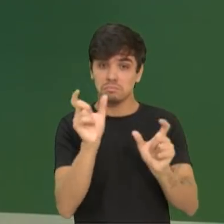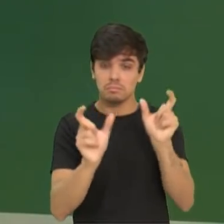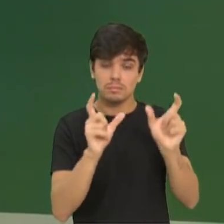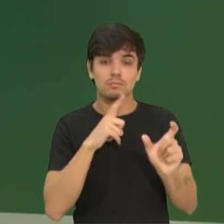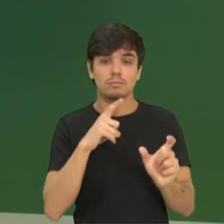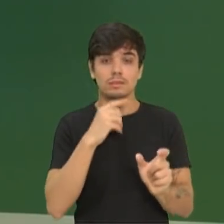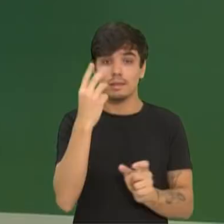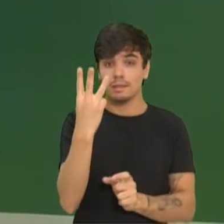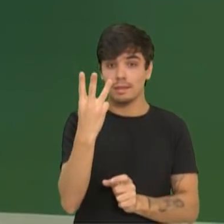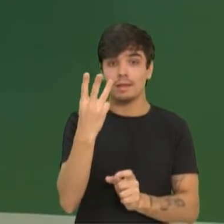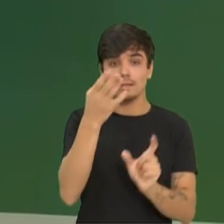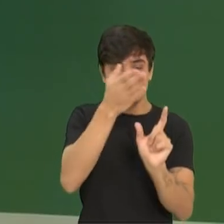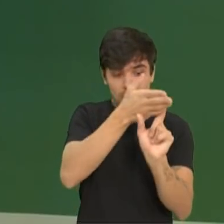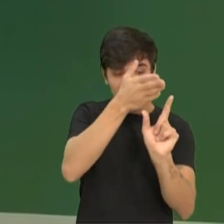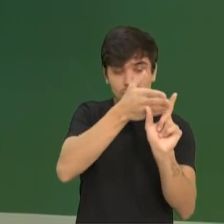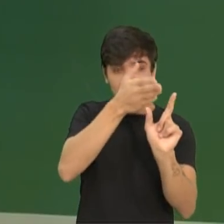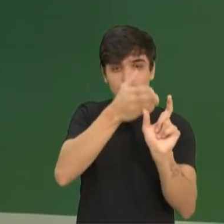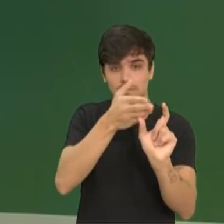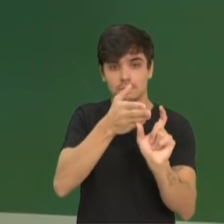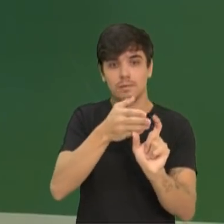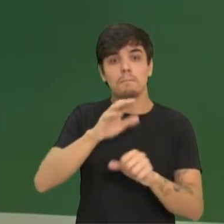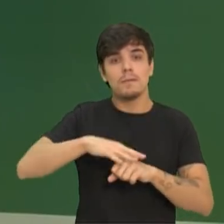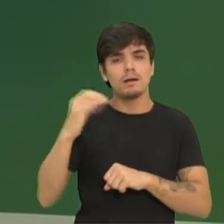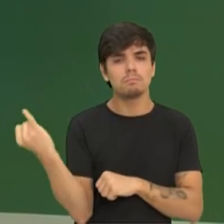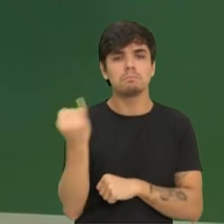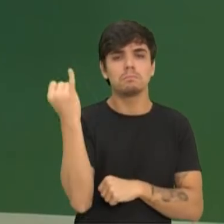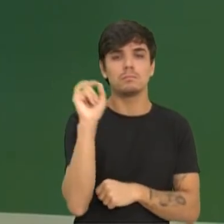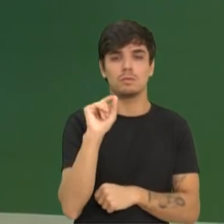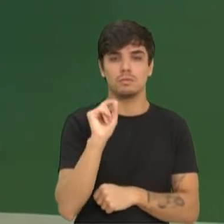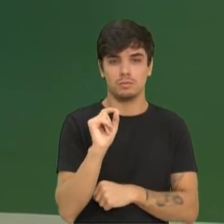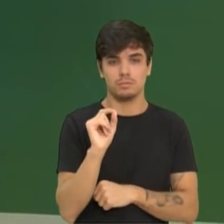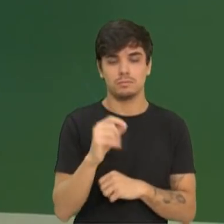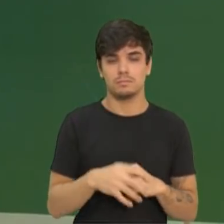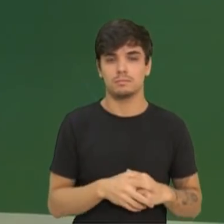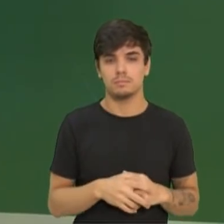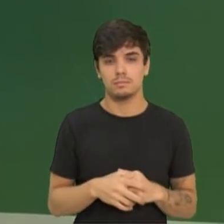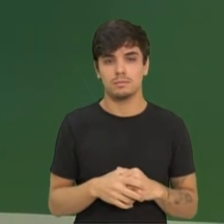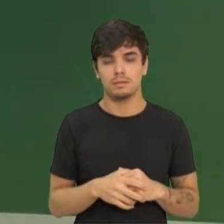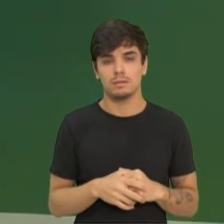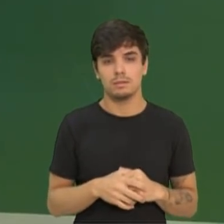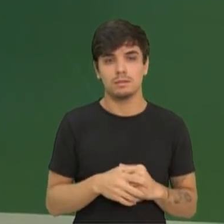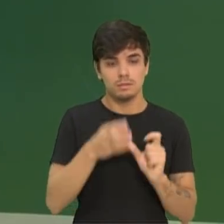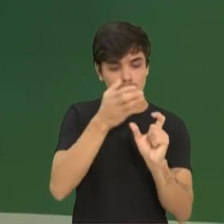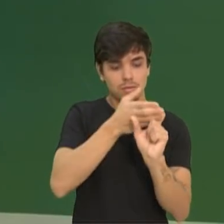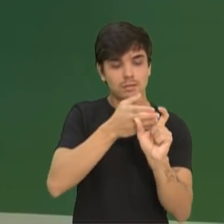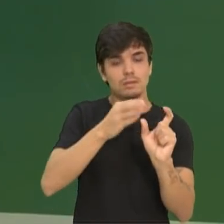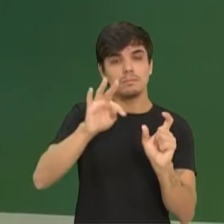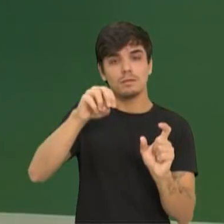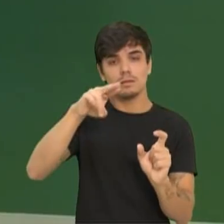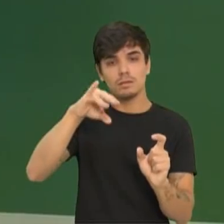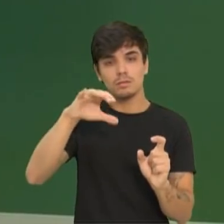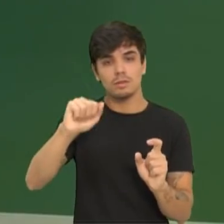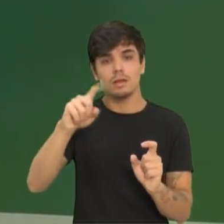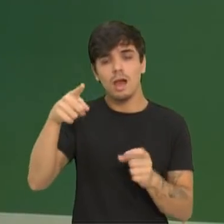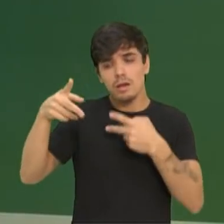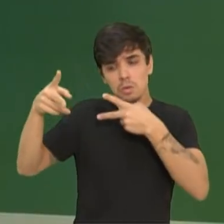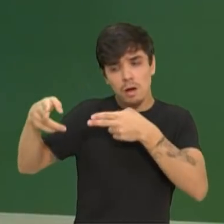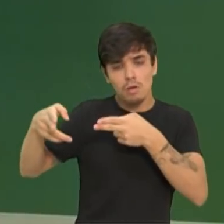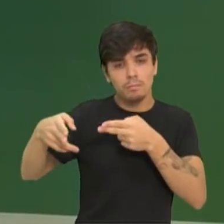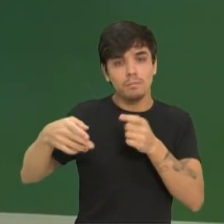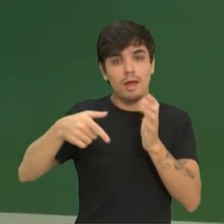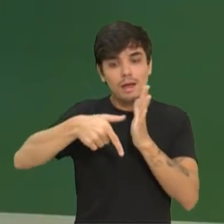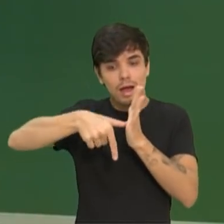sílabas e, o mais importante, a sílaba tônica é a mesma, é a penúltima,